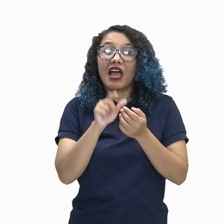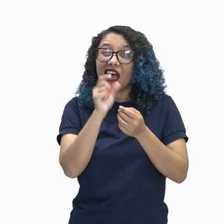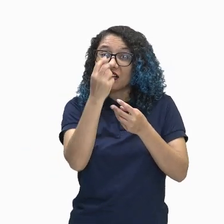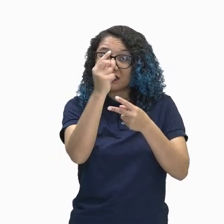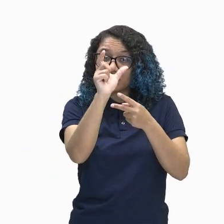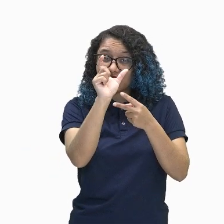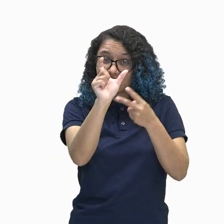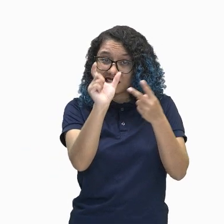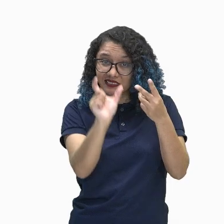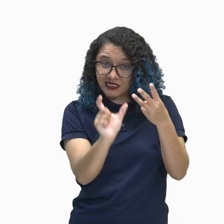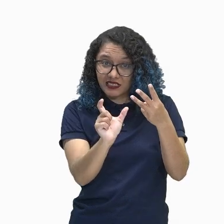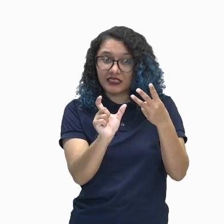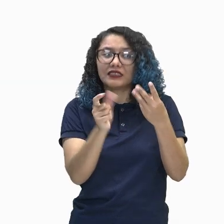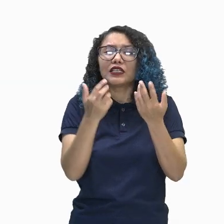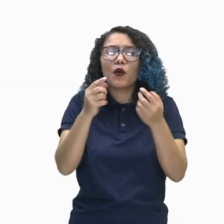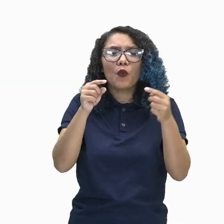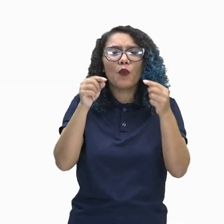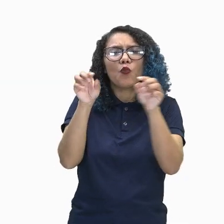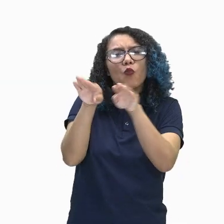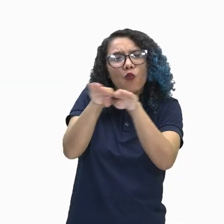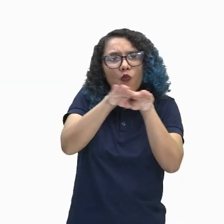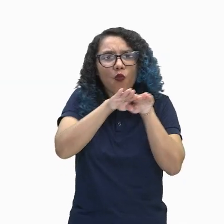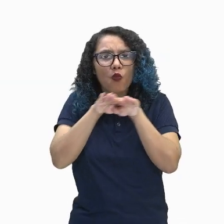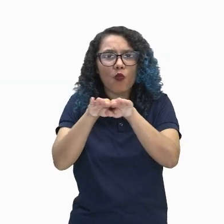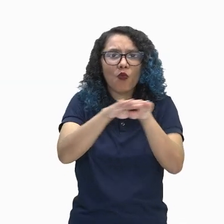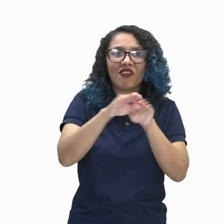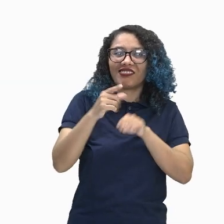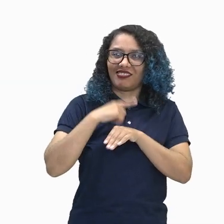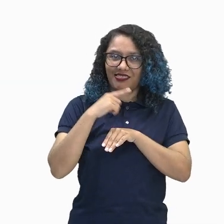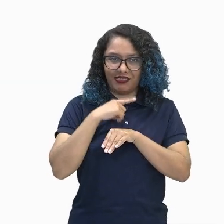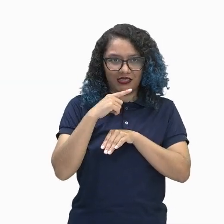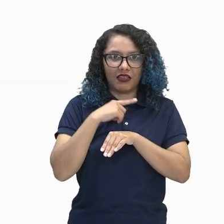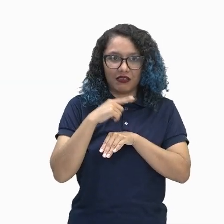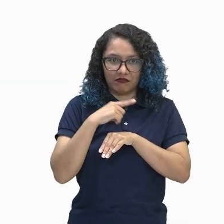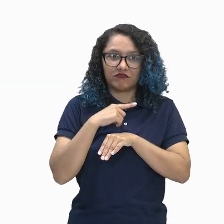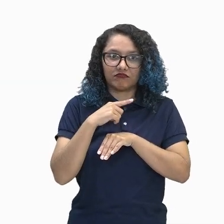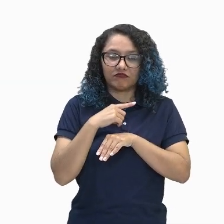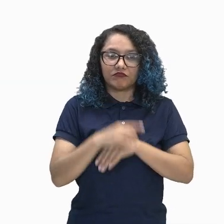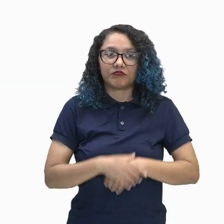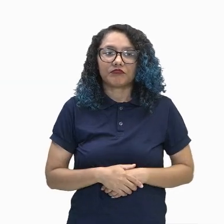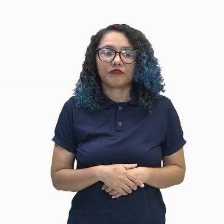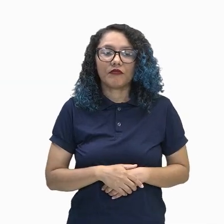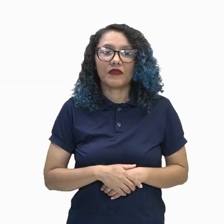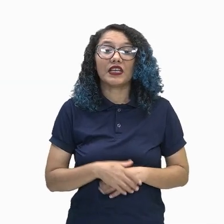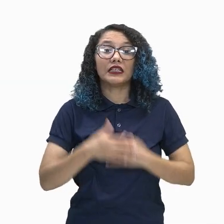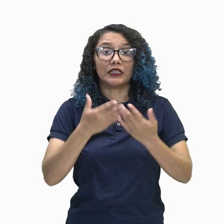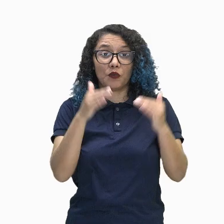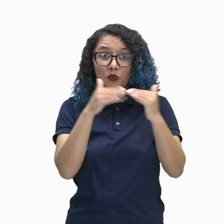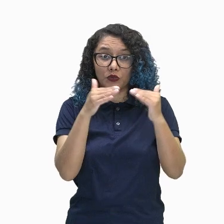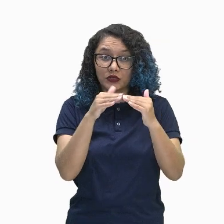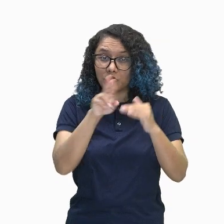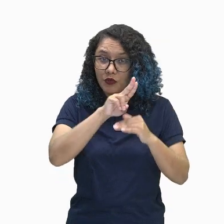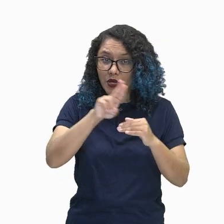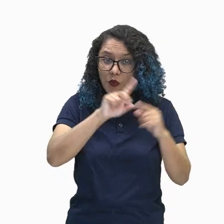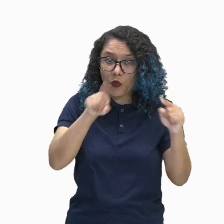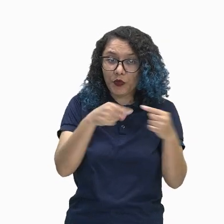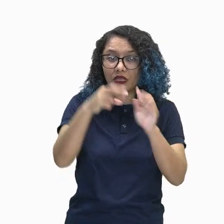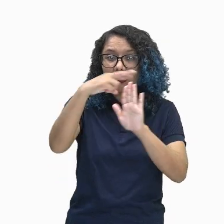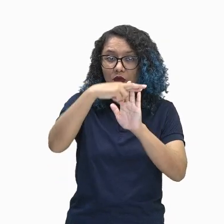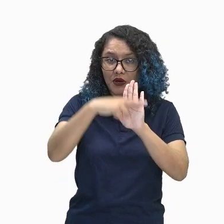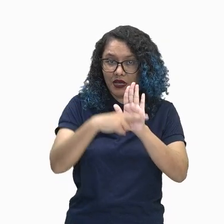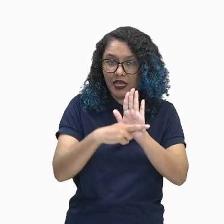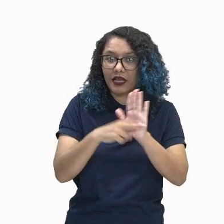temos harmonia aí entre essas palavras, ok? Então, a concordância nominal está de acordo com a regra